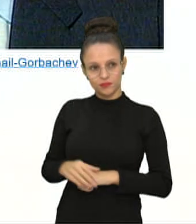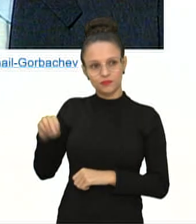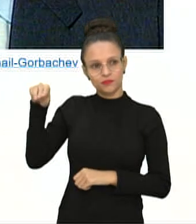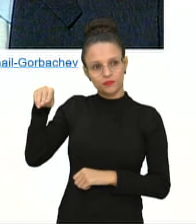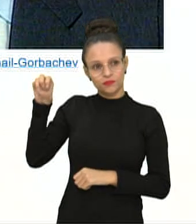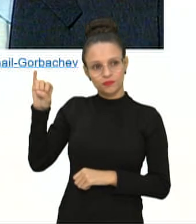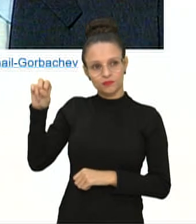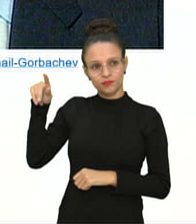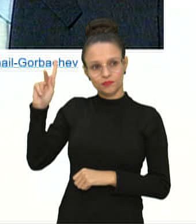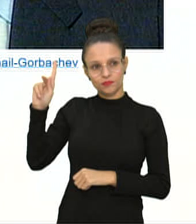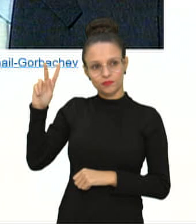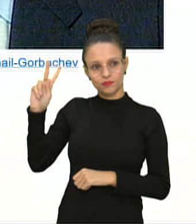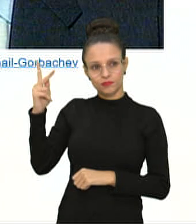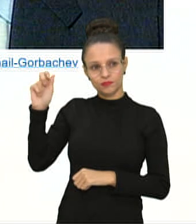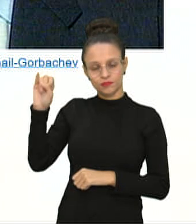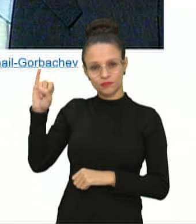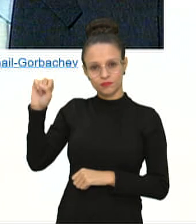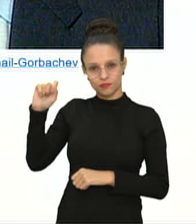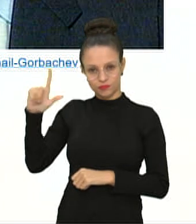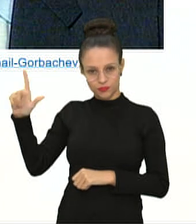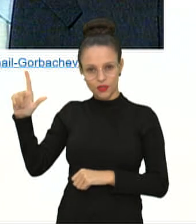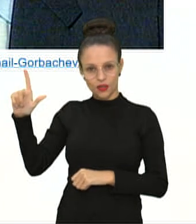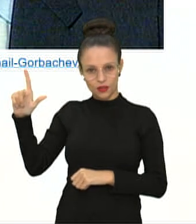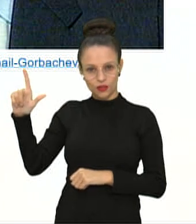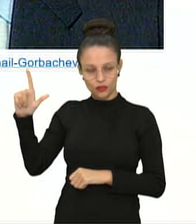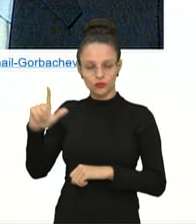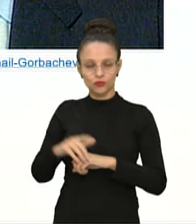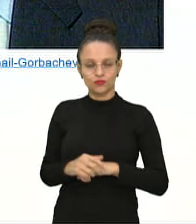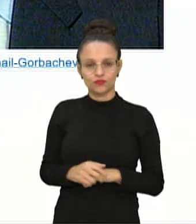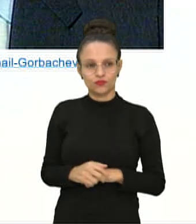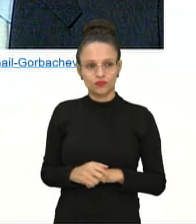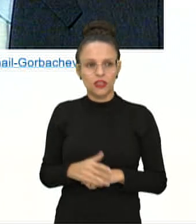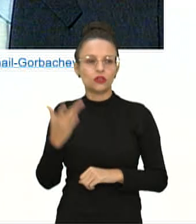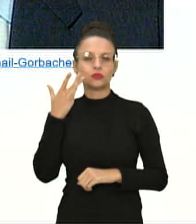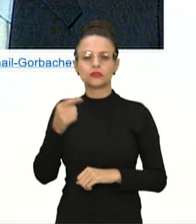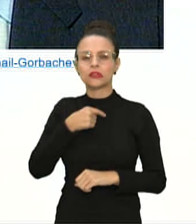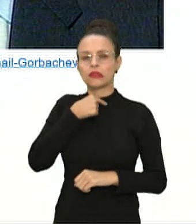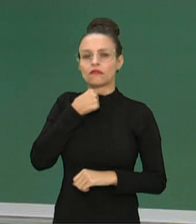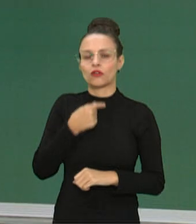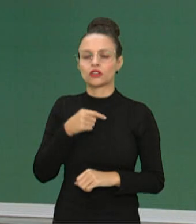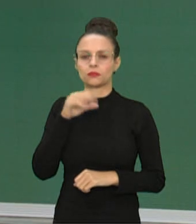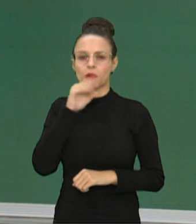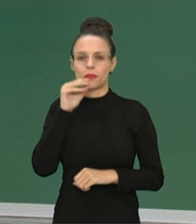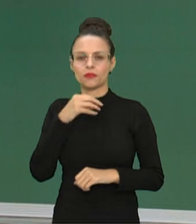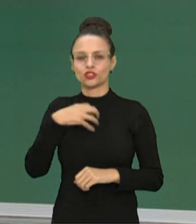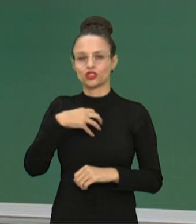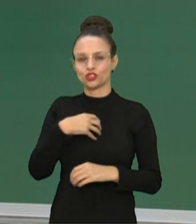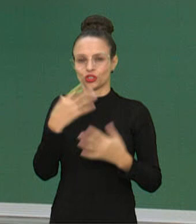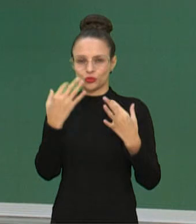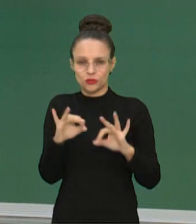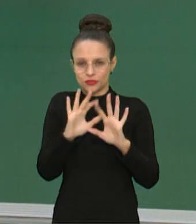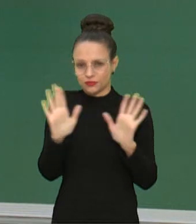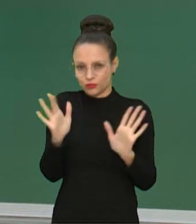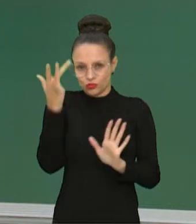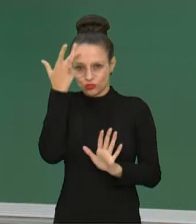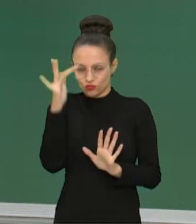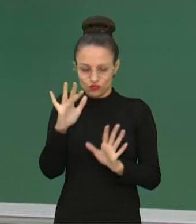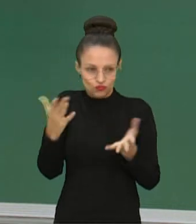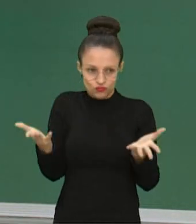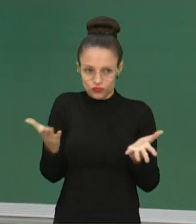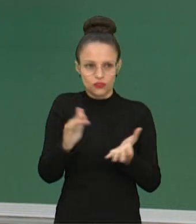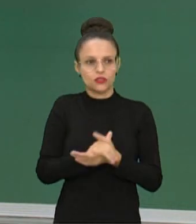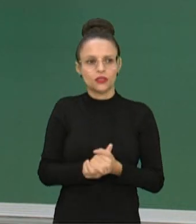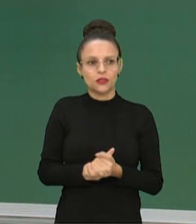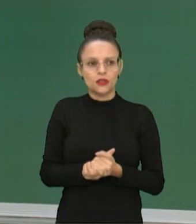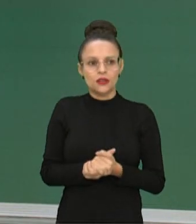Mikhail Gorbachev, ou Gorbachev, eu já vi várias pronúncias, confesso que eu não sei qual que é a menos errada nesse